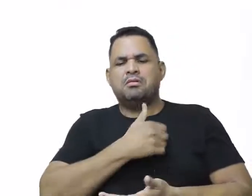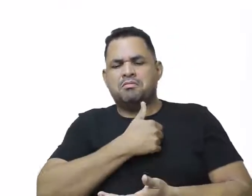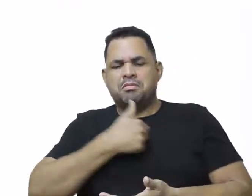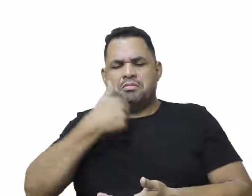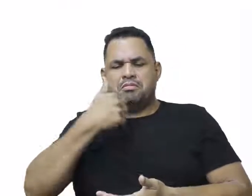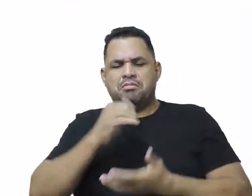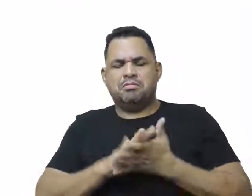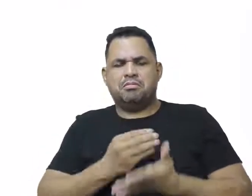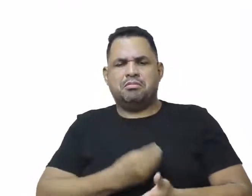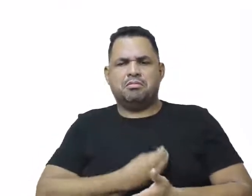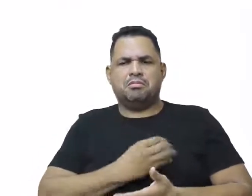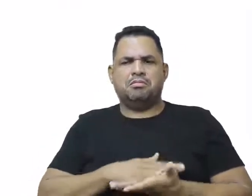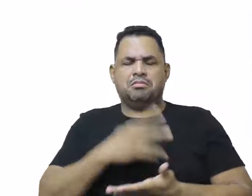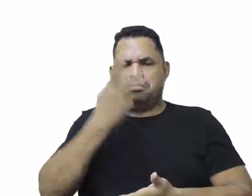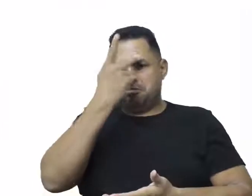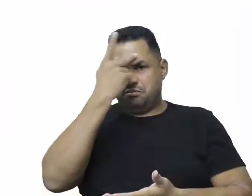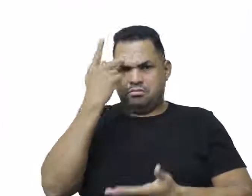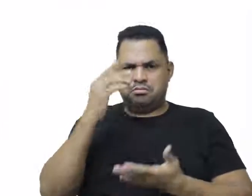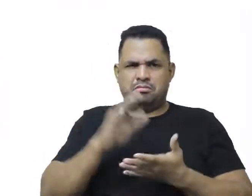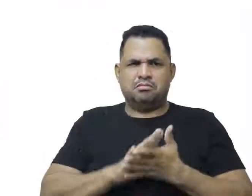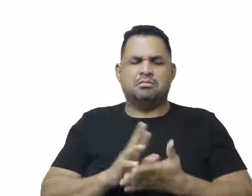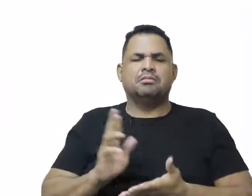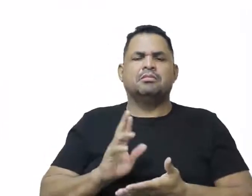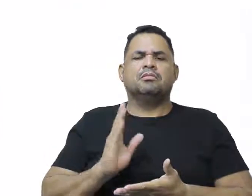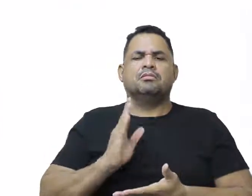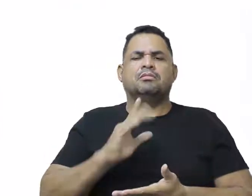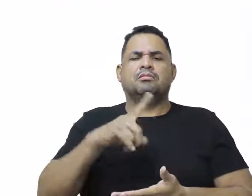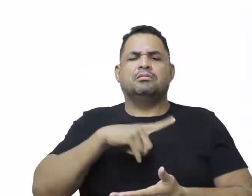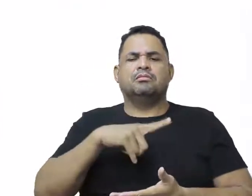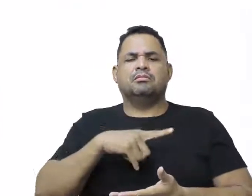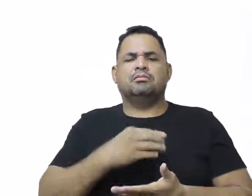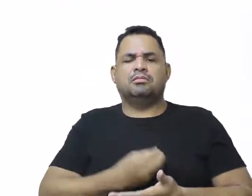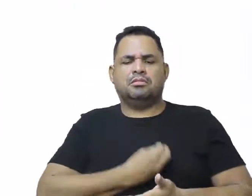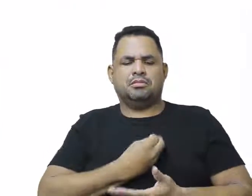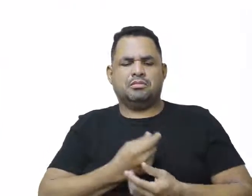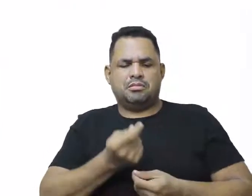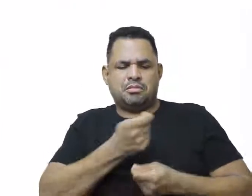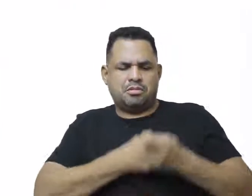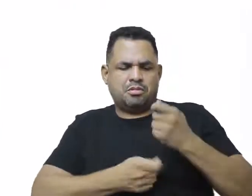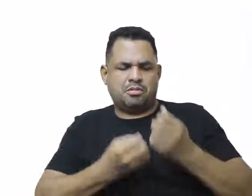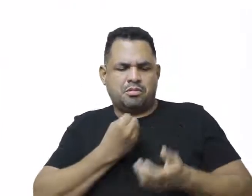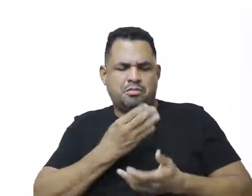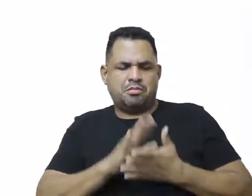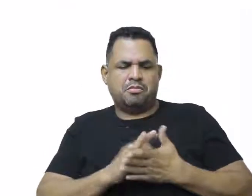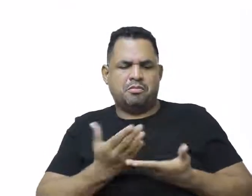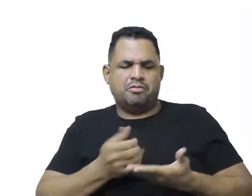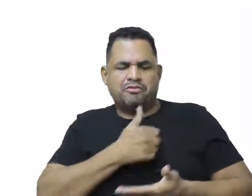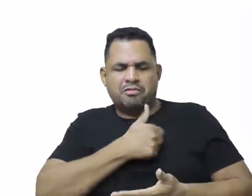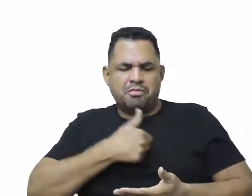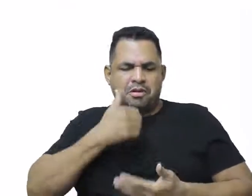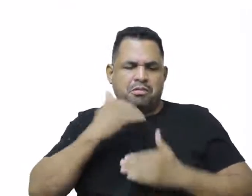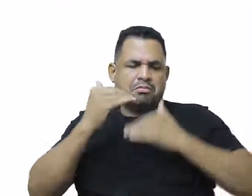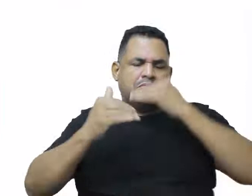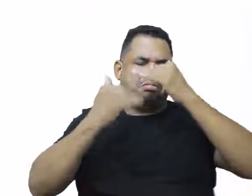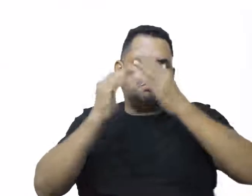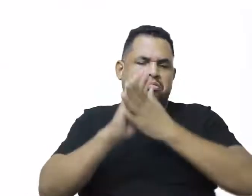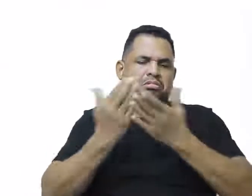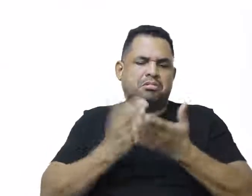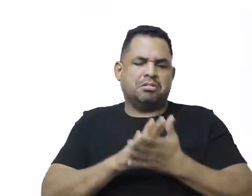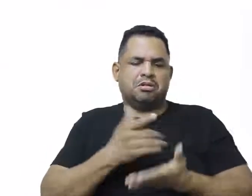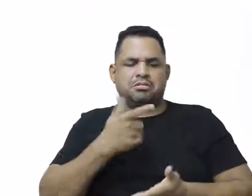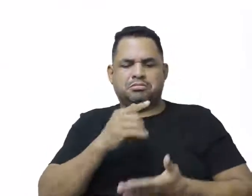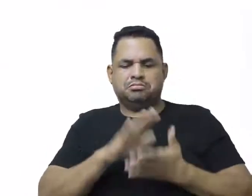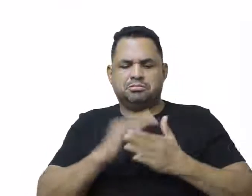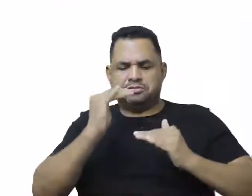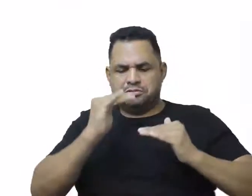melhorando o mesmo a vida de todo mundo ou quem já tinha uma vida Econômica boa foi ficando melhor ainda e quem não tinha foi